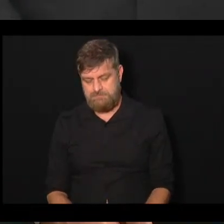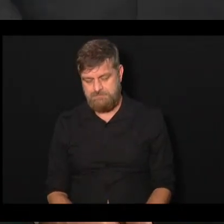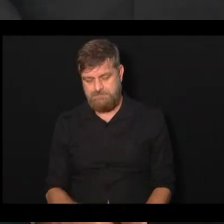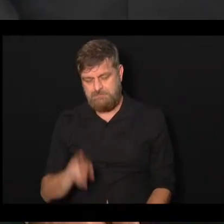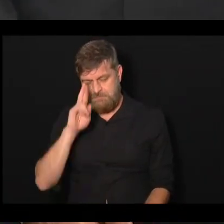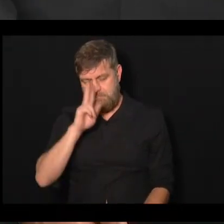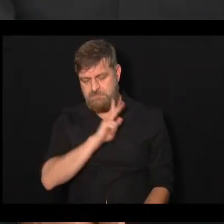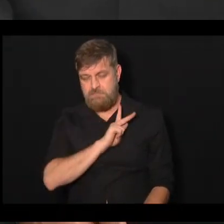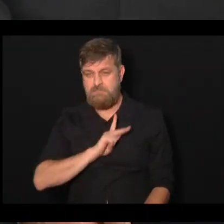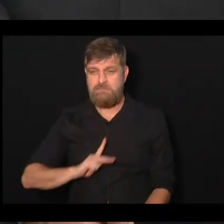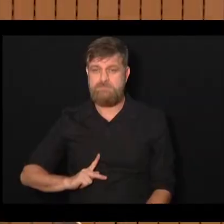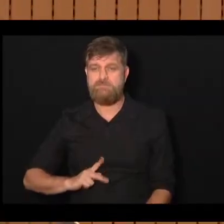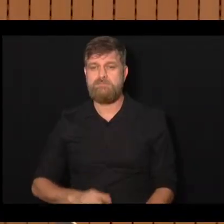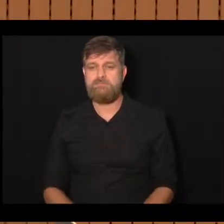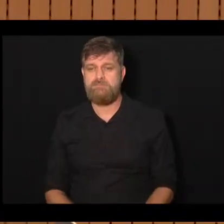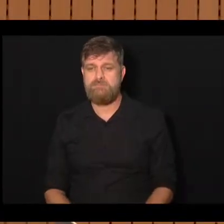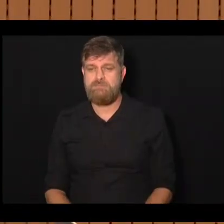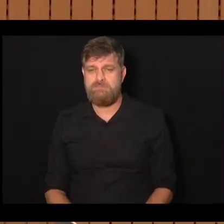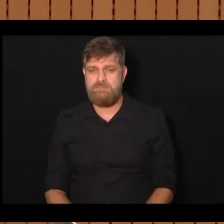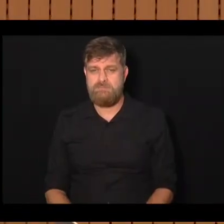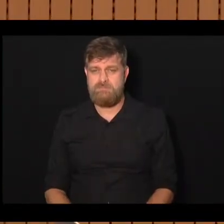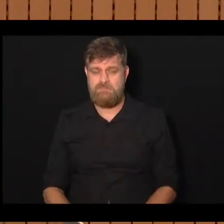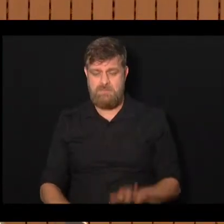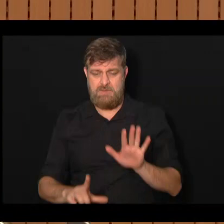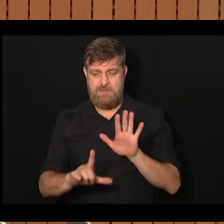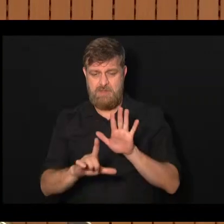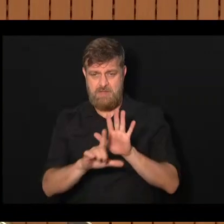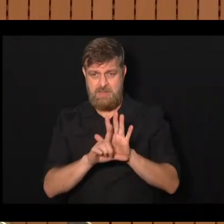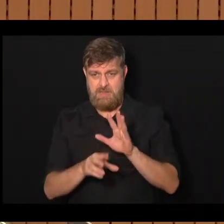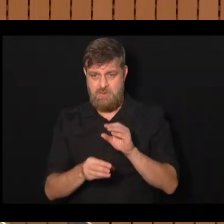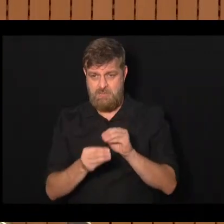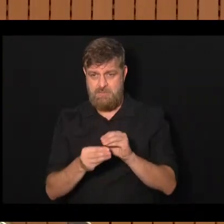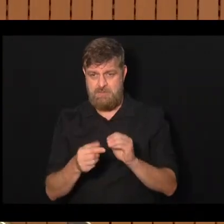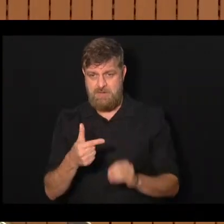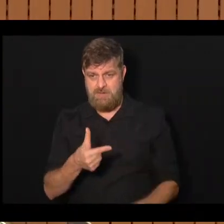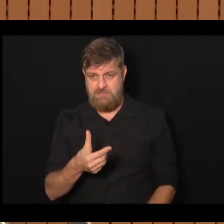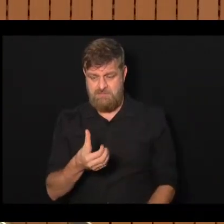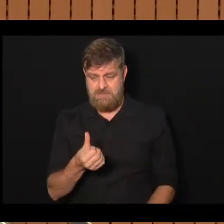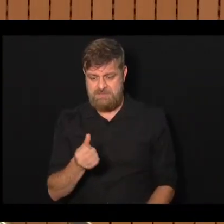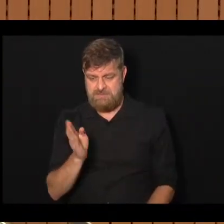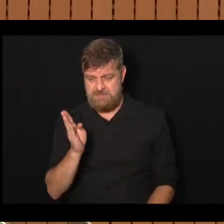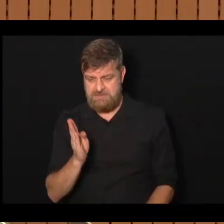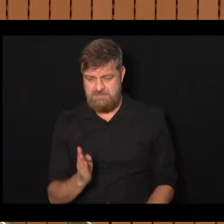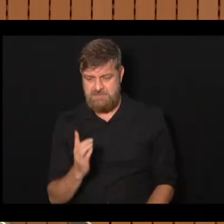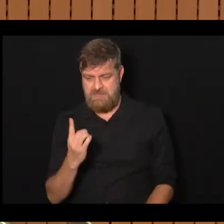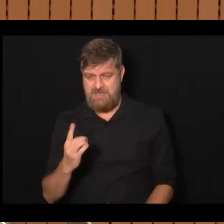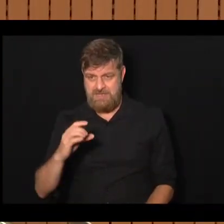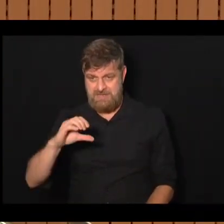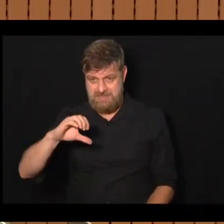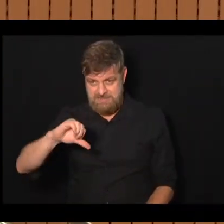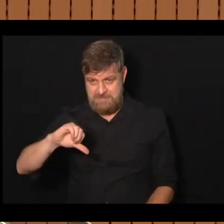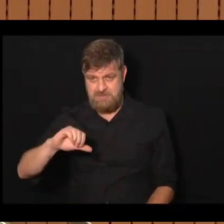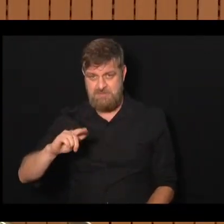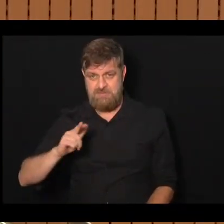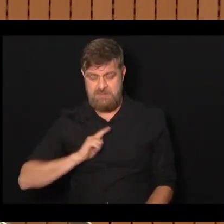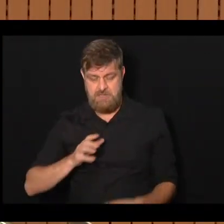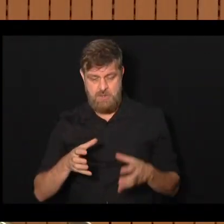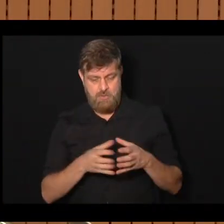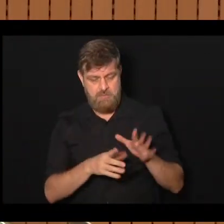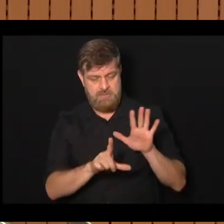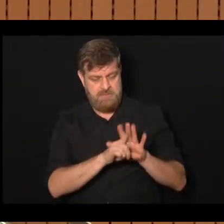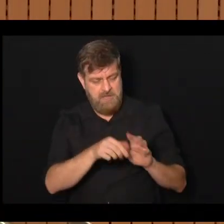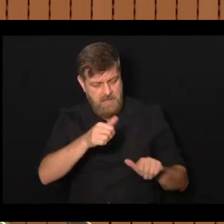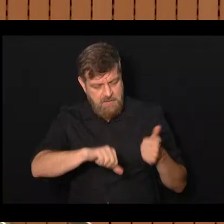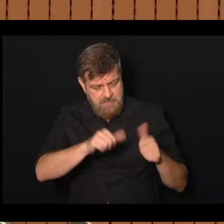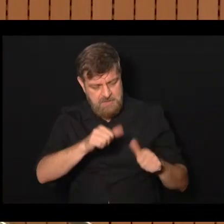Senhor presidente, a lei complementar 2619 do processo número 229738, a comissão de legalidade